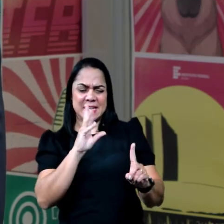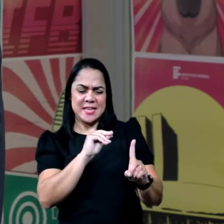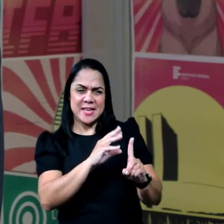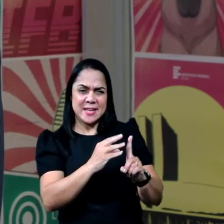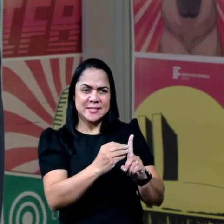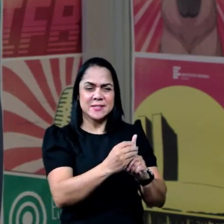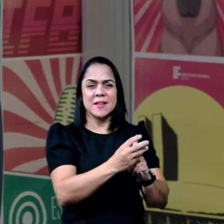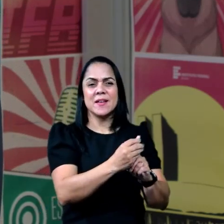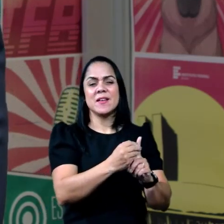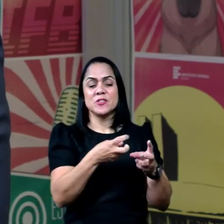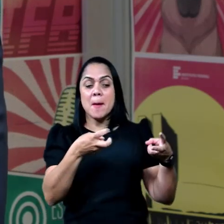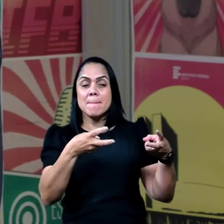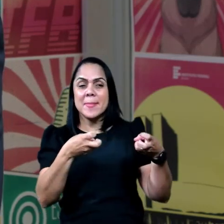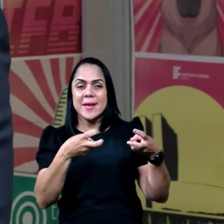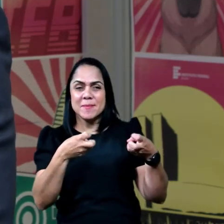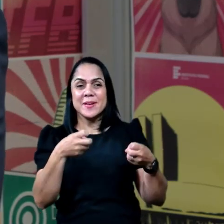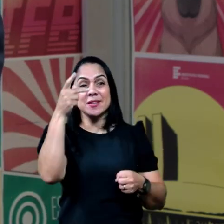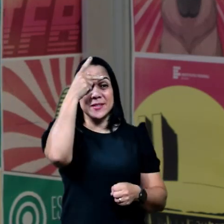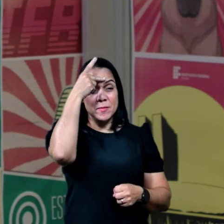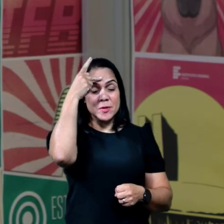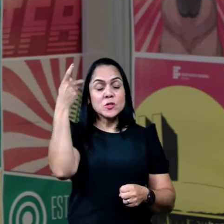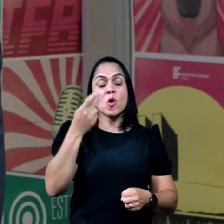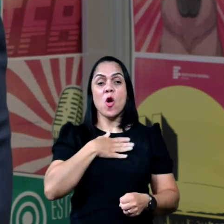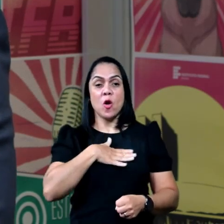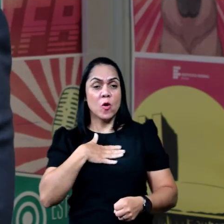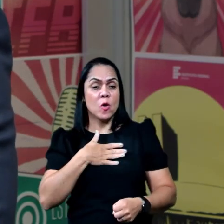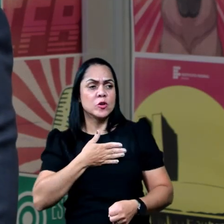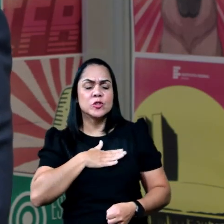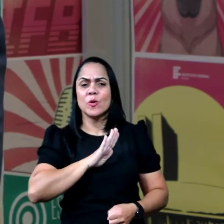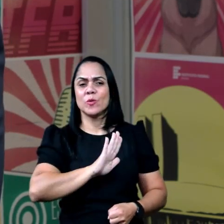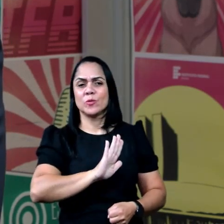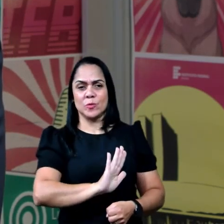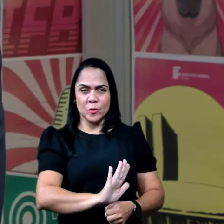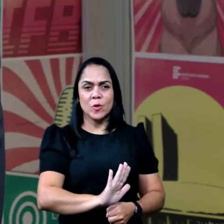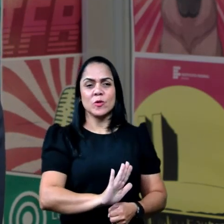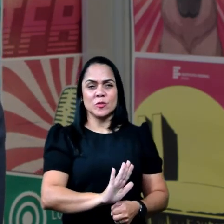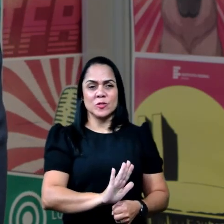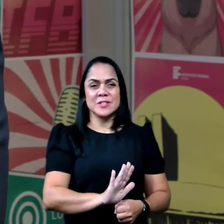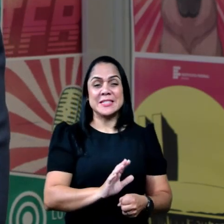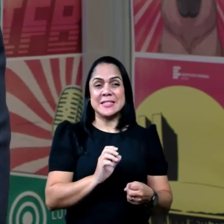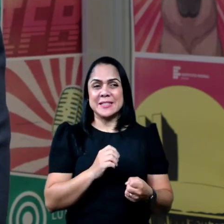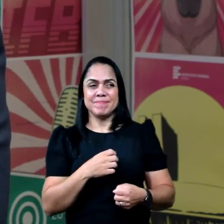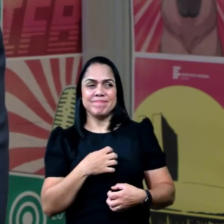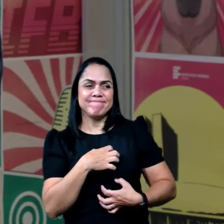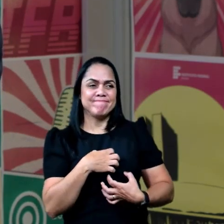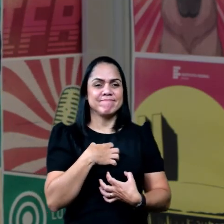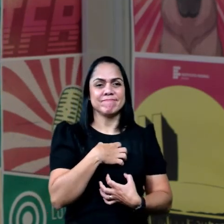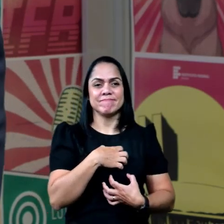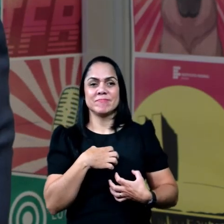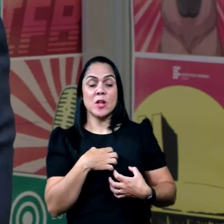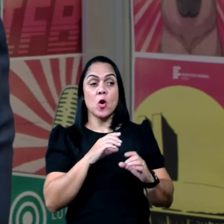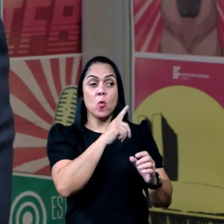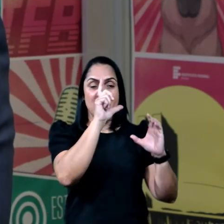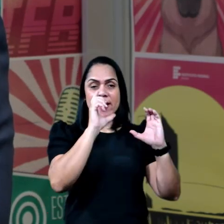perceber se a pessoa está ou não confortável com aquele comportamento, ou se ela está desconfortável com aquele comportamento. Mas essa